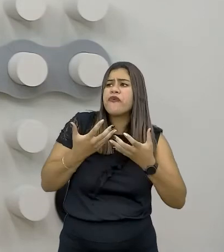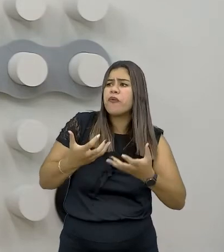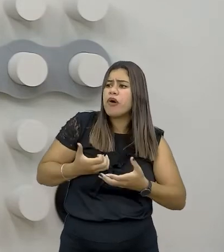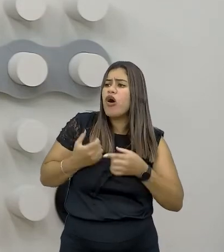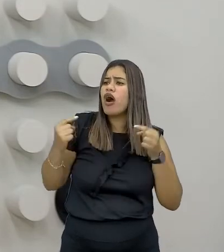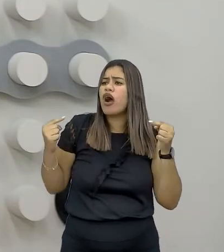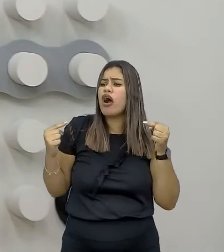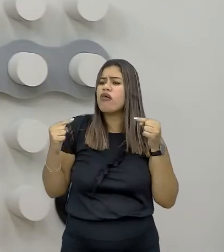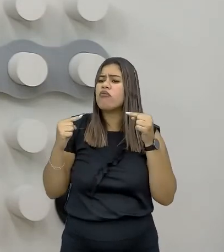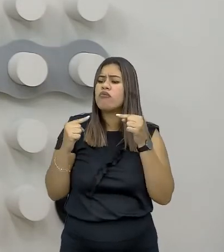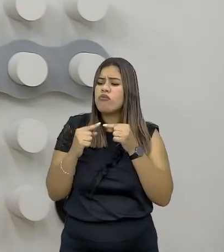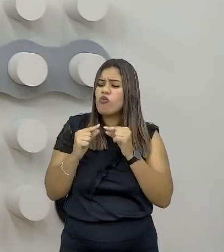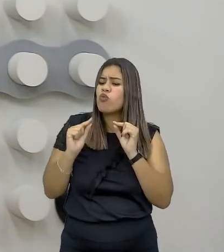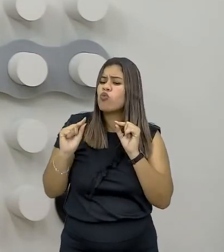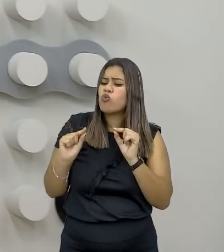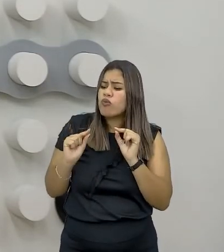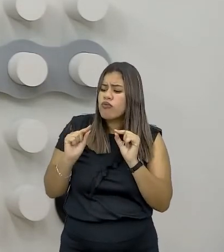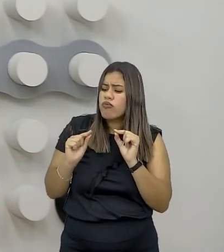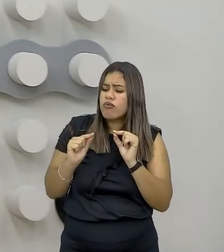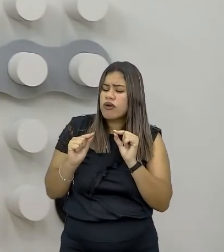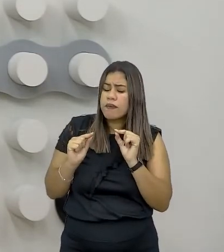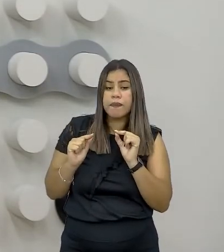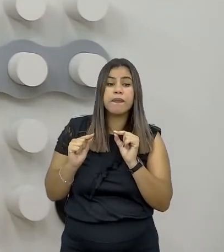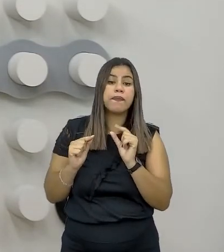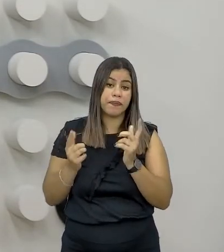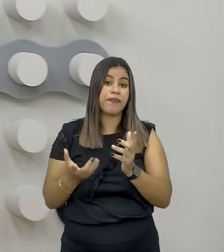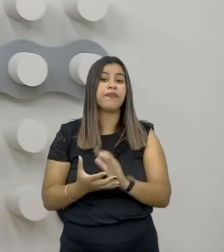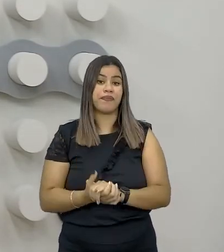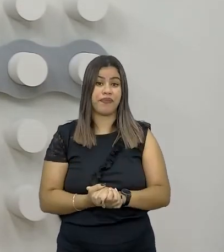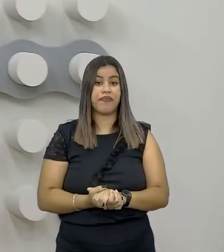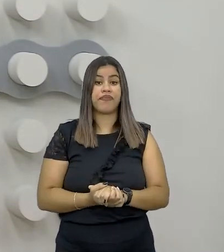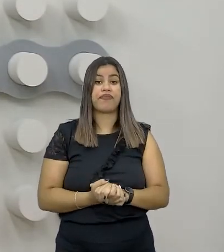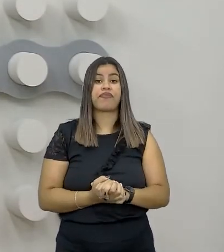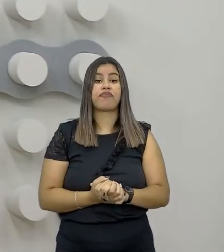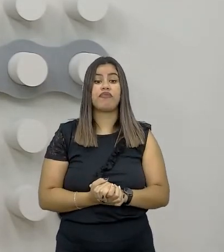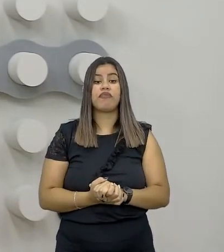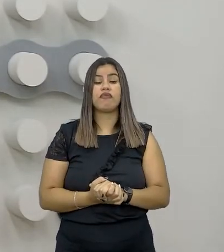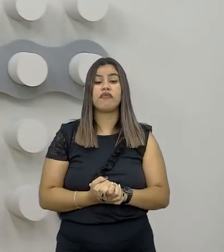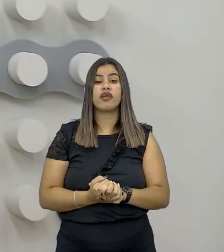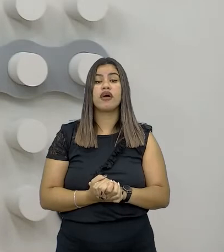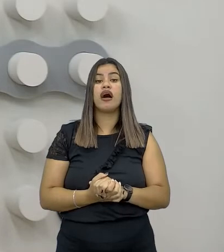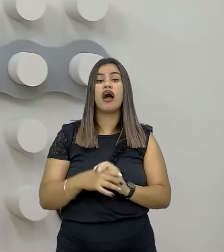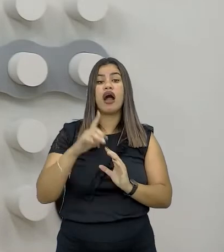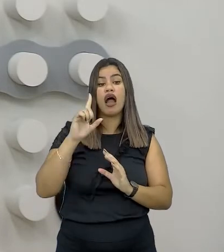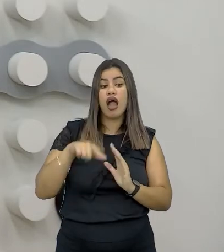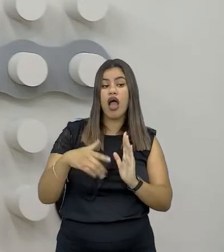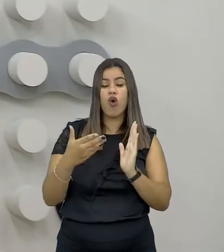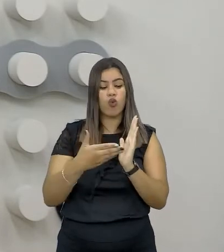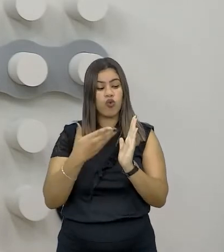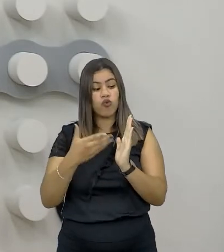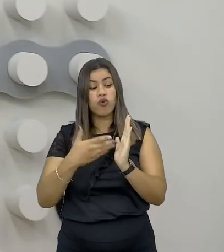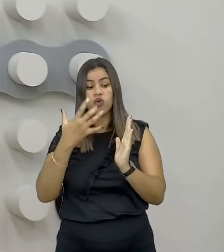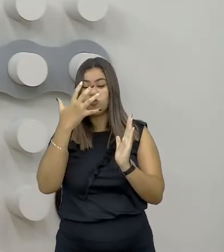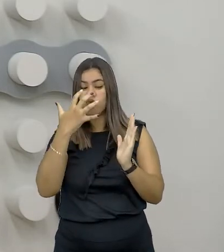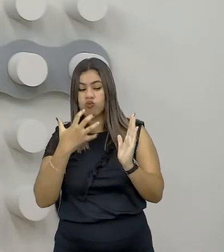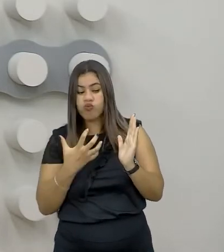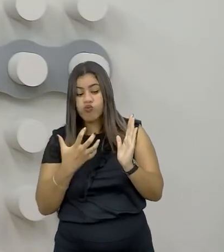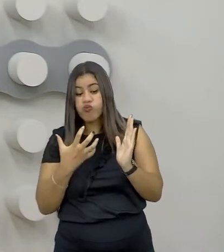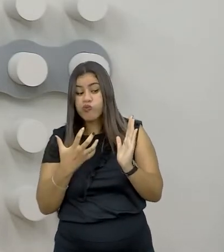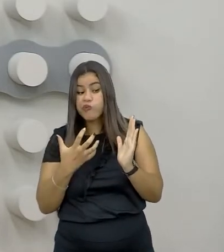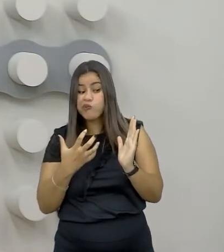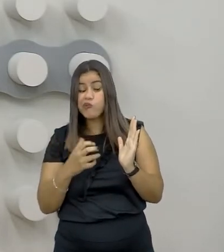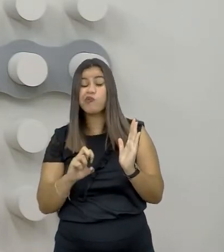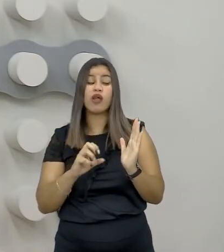dados que nos servem para a gente falar sobre qualquer coisa, né? Então, é um livro sério? É um livro que